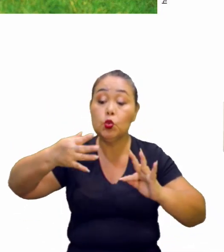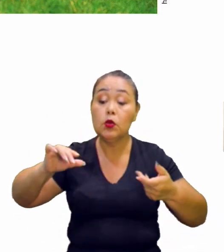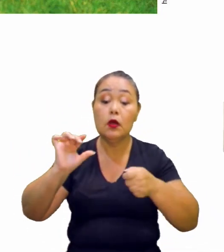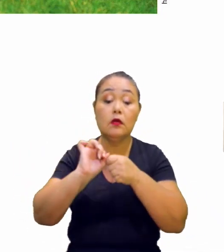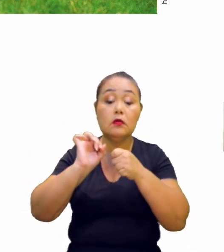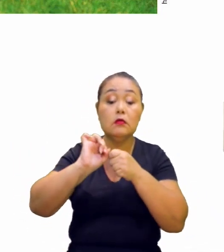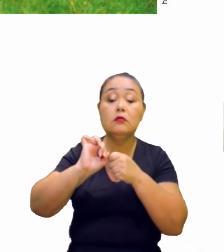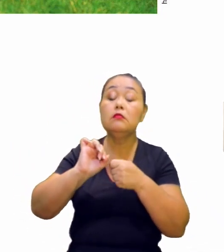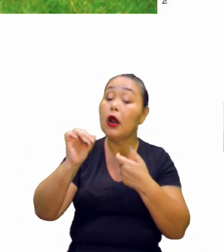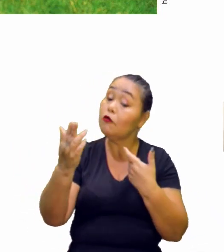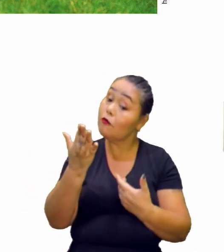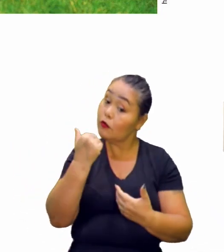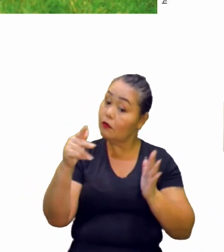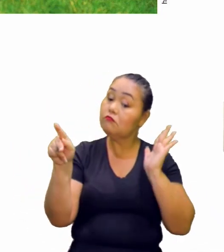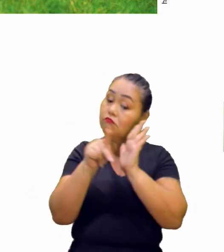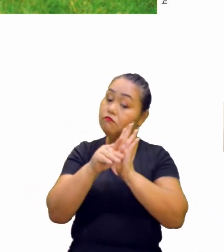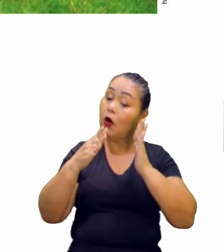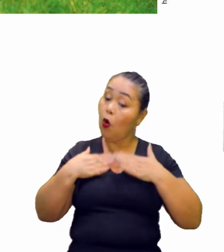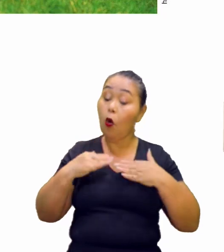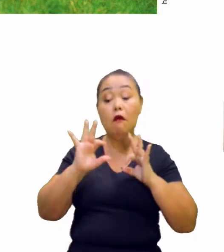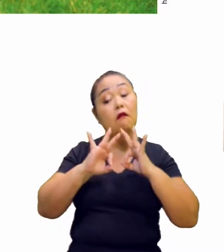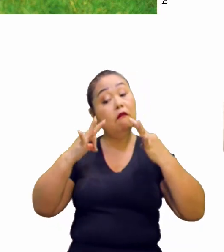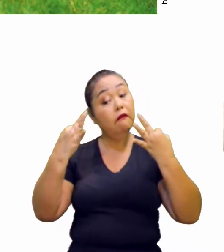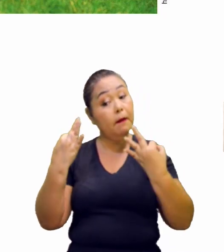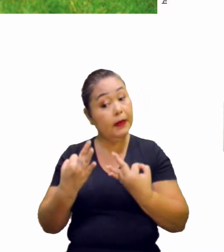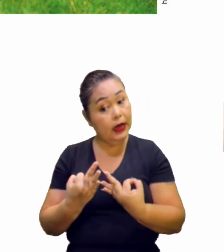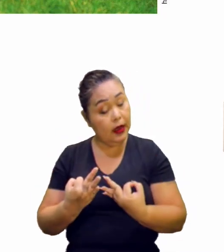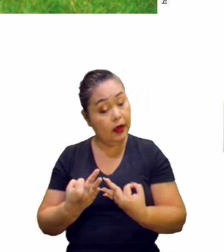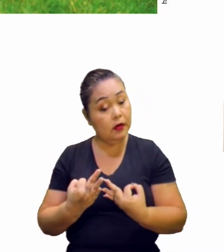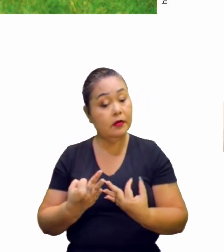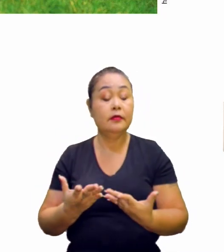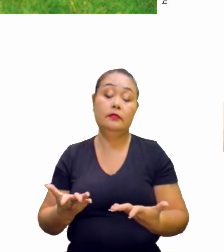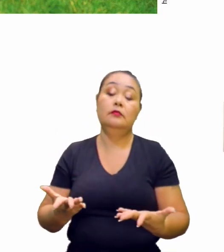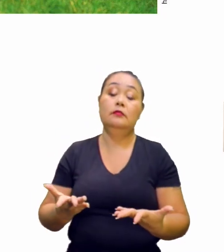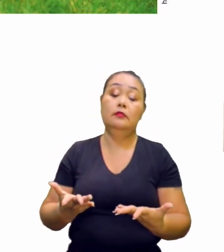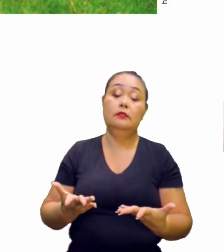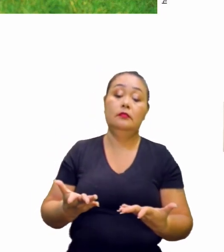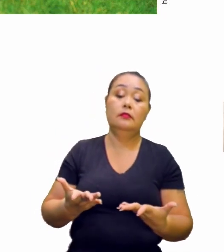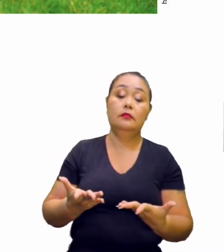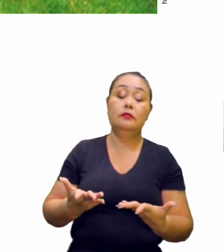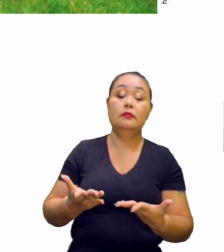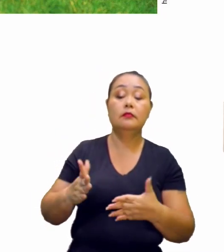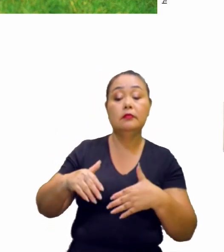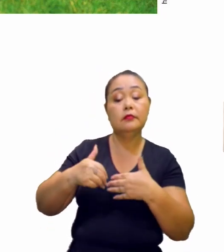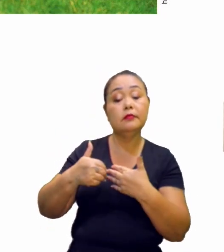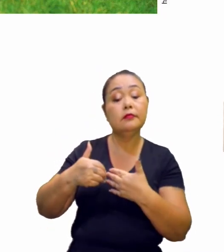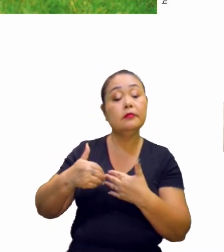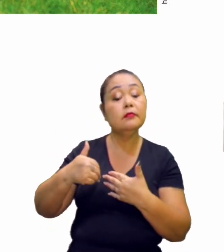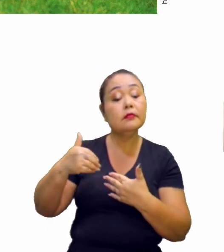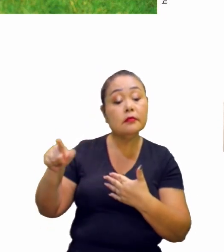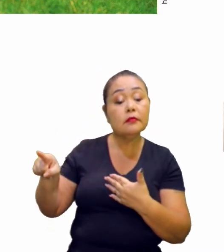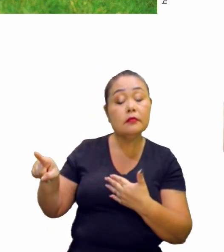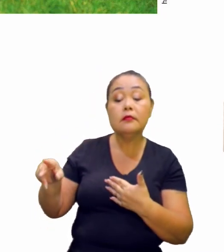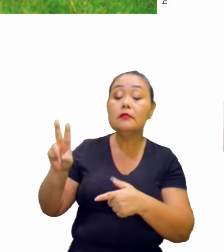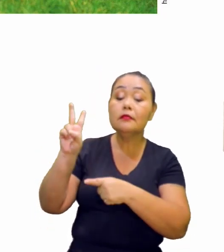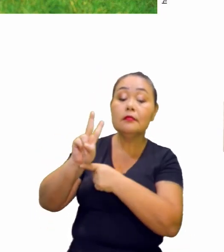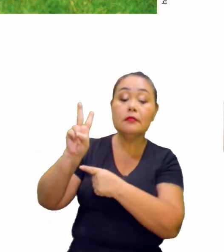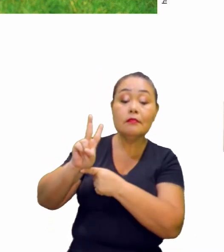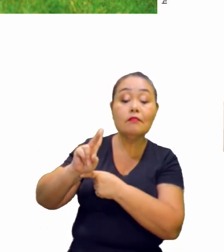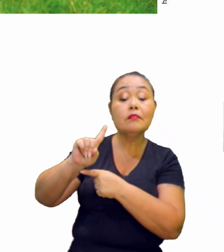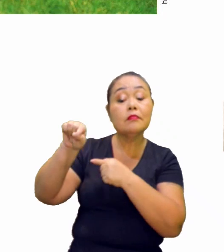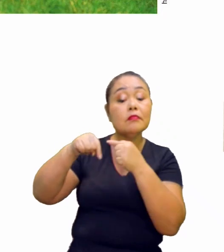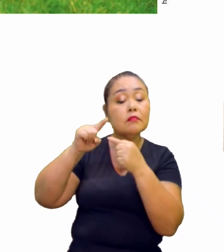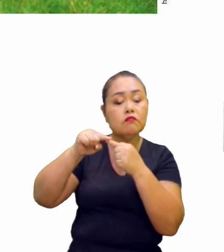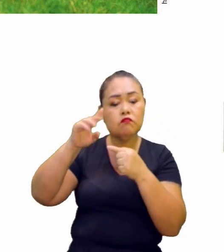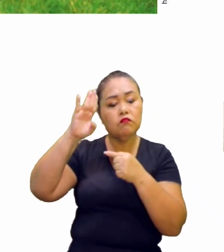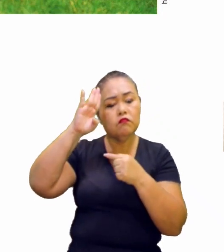meu consumo próprio ou consumo familiar, né? Ou para a produção de demais. E os de proteção são aqueles que